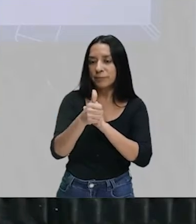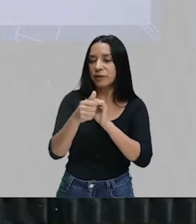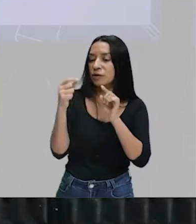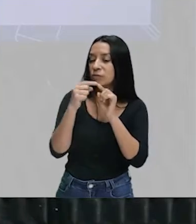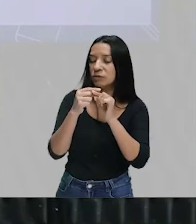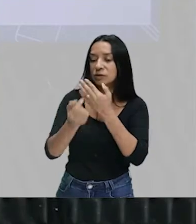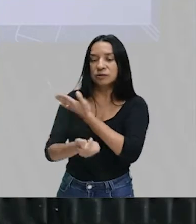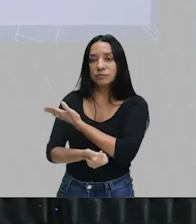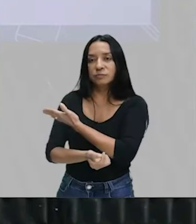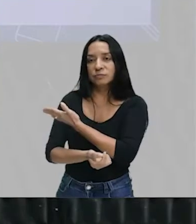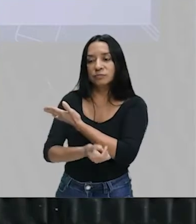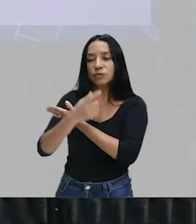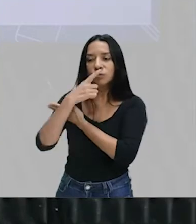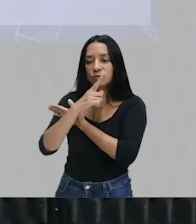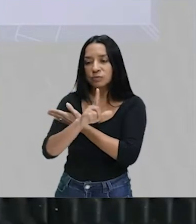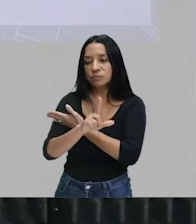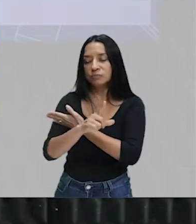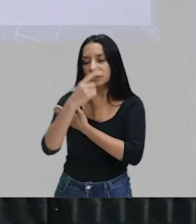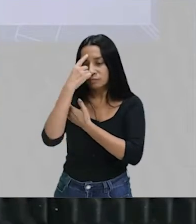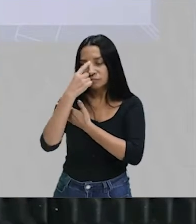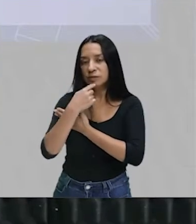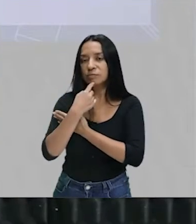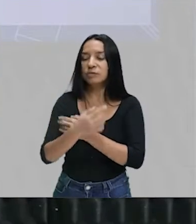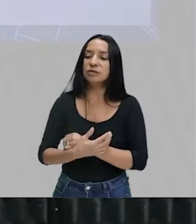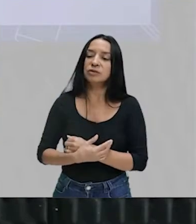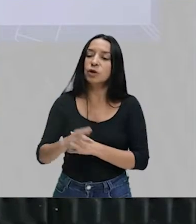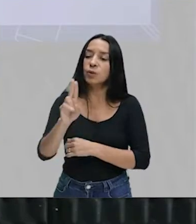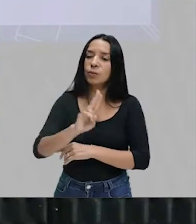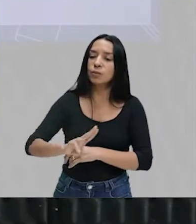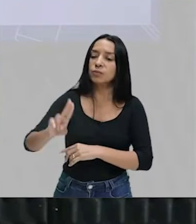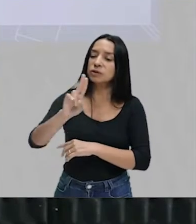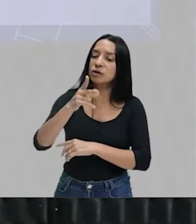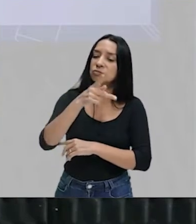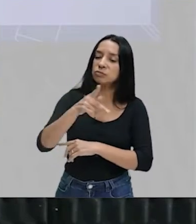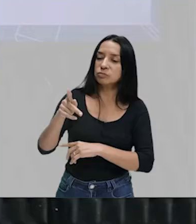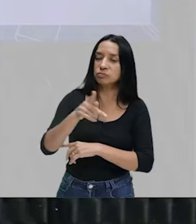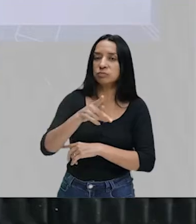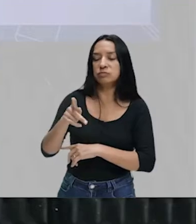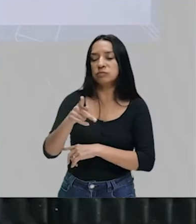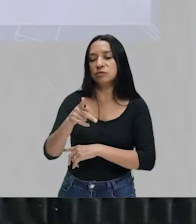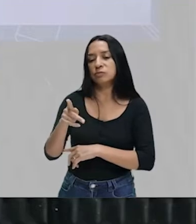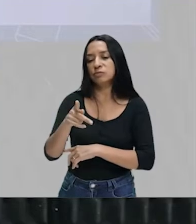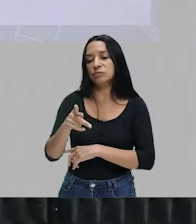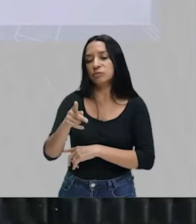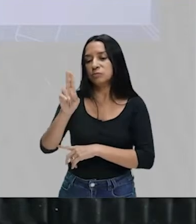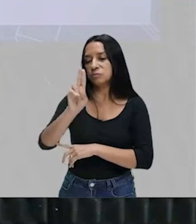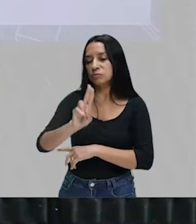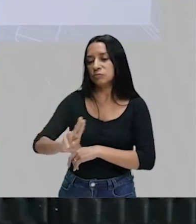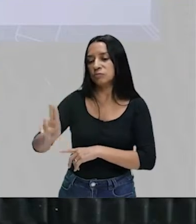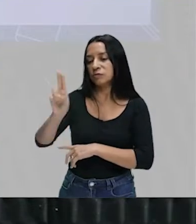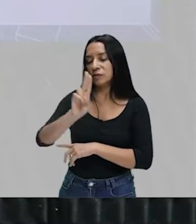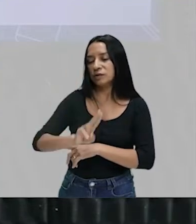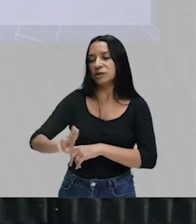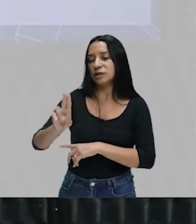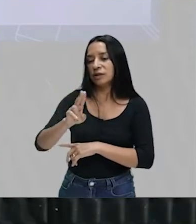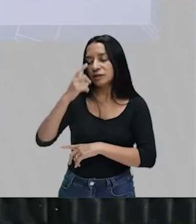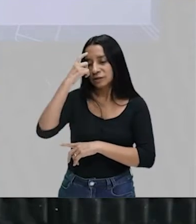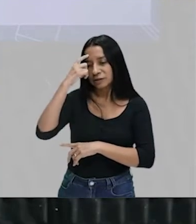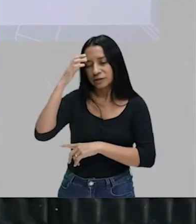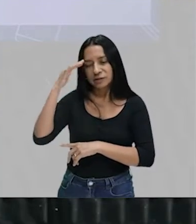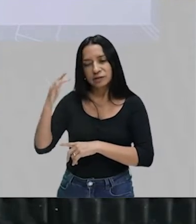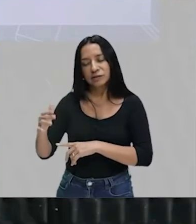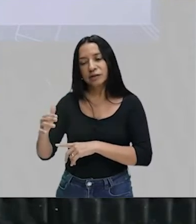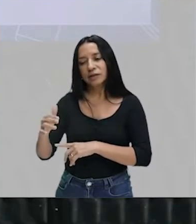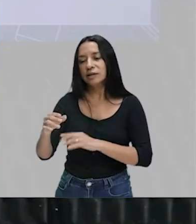justamente essa Quê que vocês conseguem ver na imagem que foi usada por um professor de uma universidade EA ideia